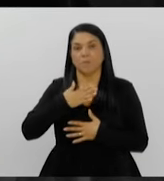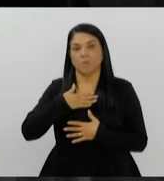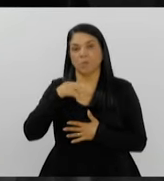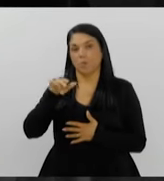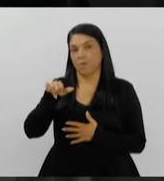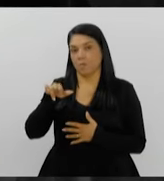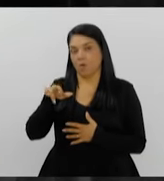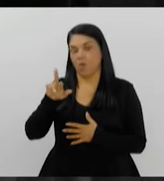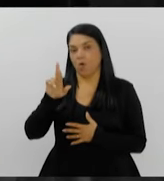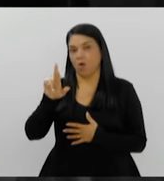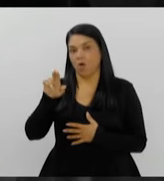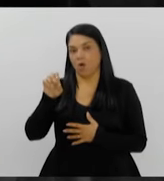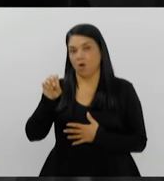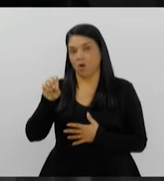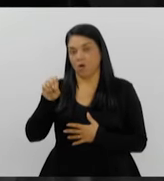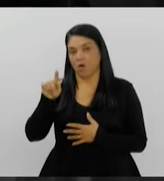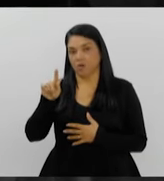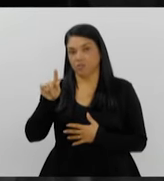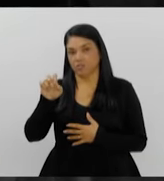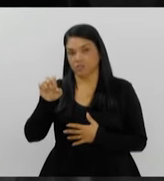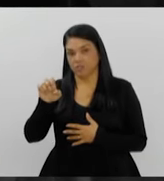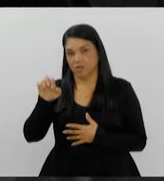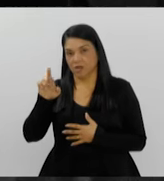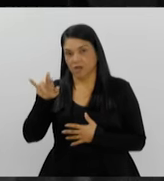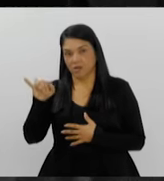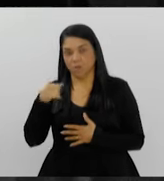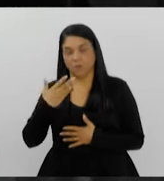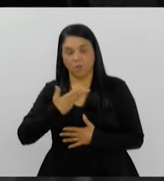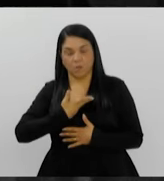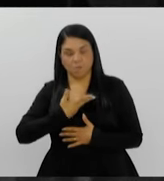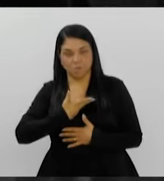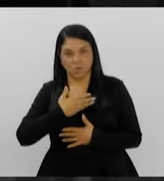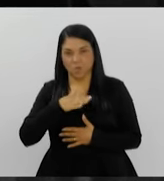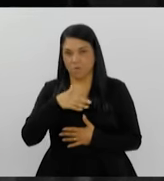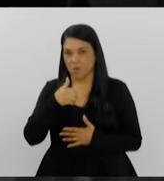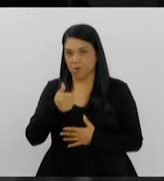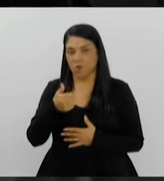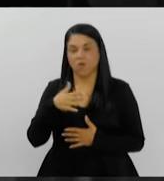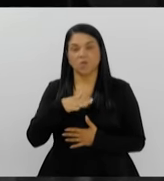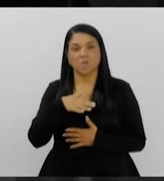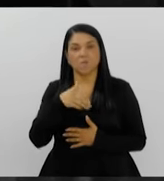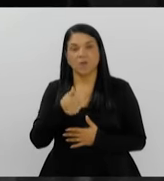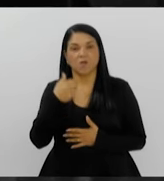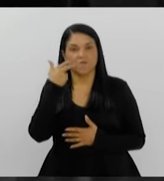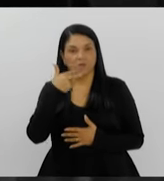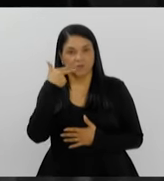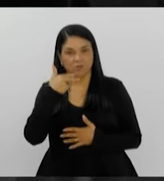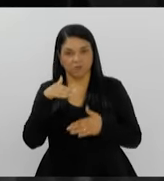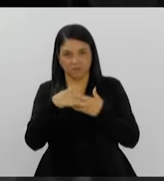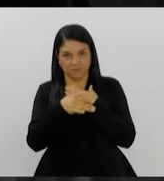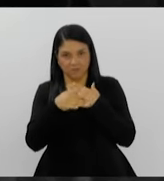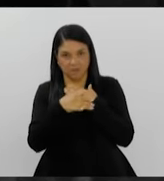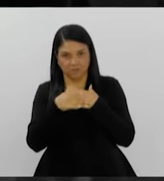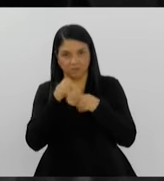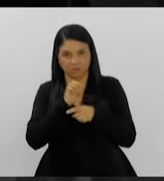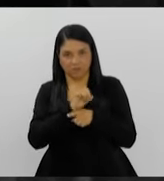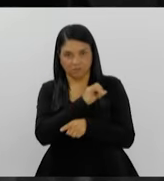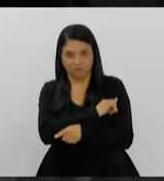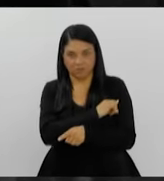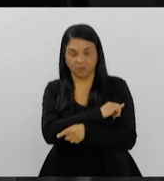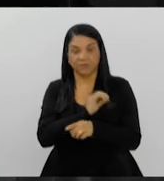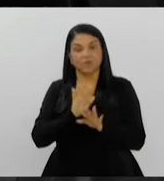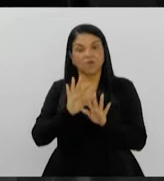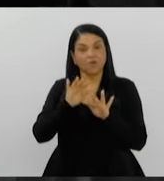comigo hoje agradeço sua presença meu irmão meu melhor amigo melhor Vereador dessa cidade ao final do discurso do